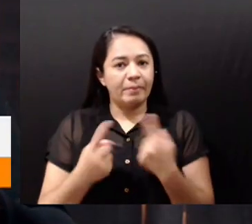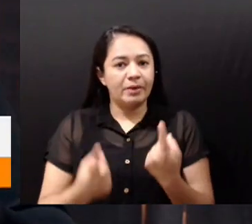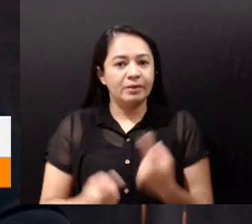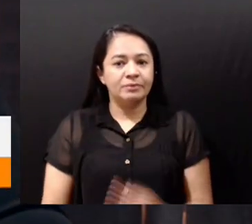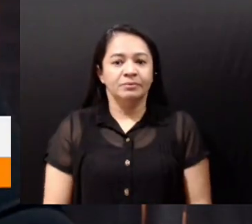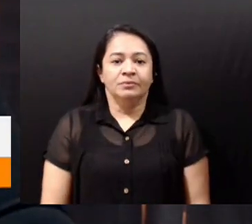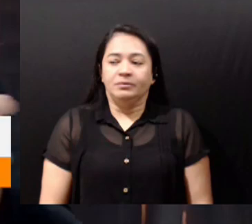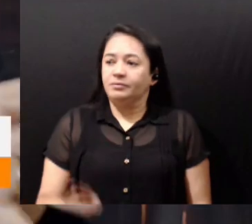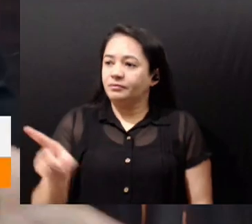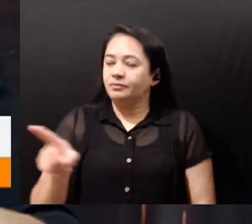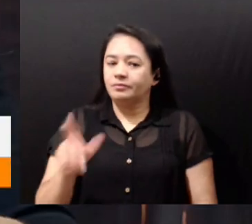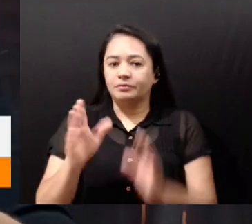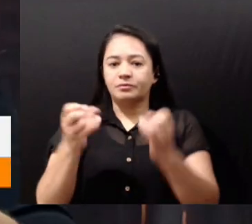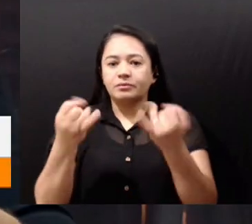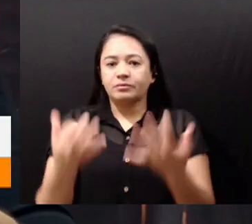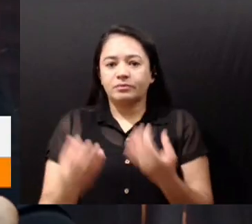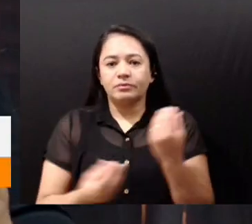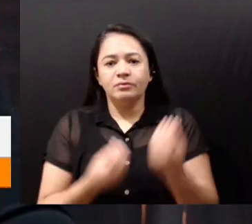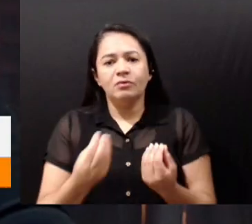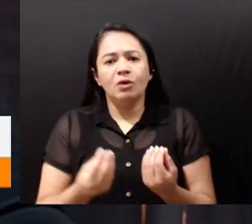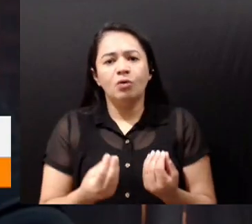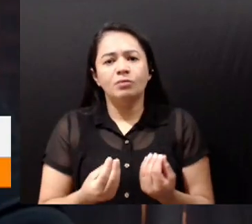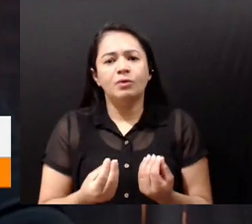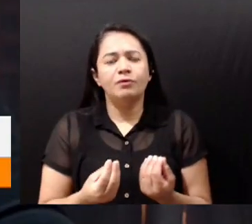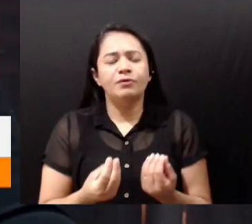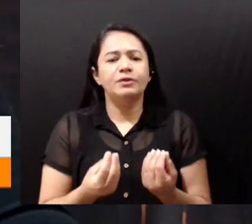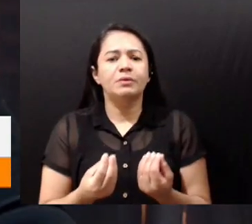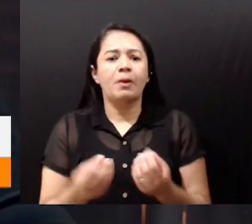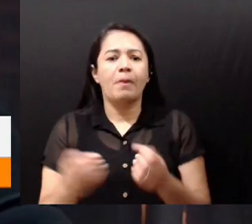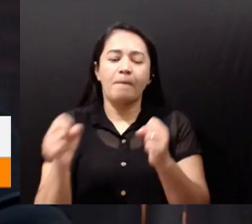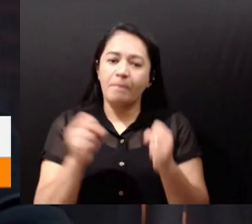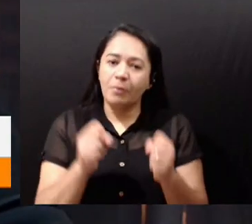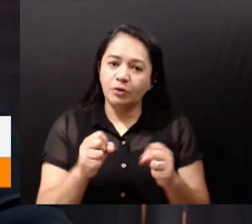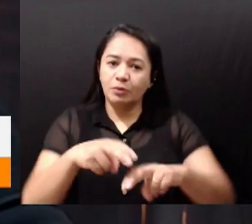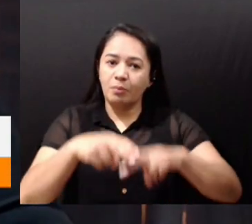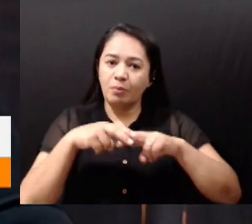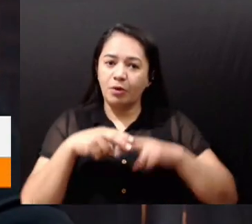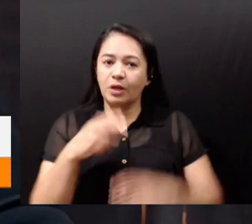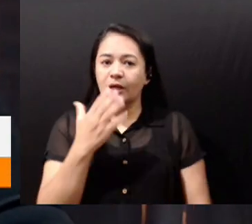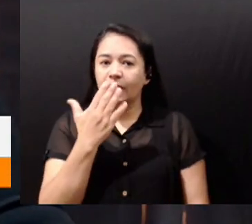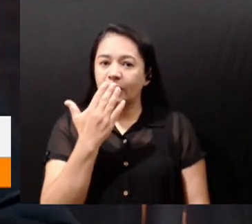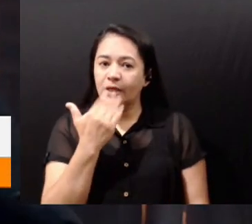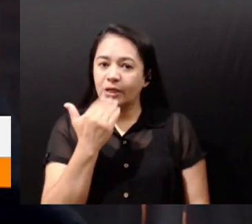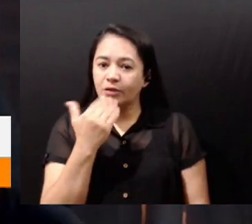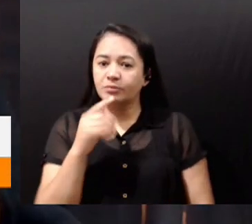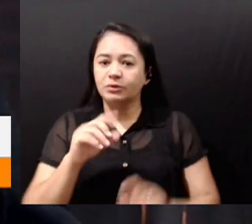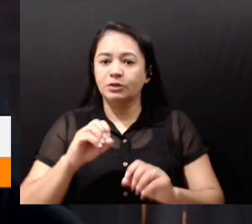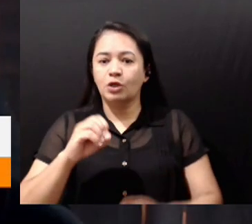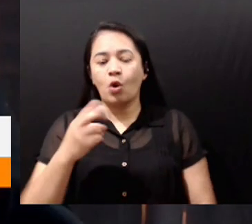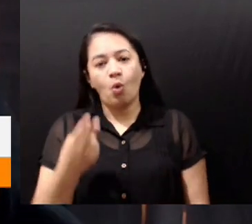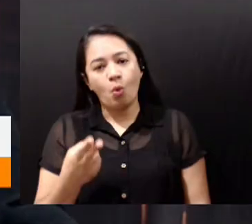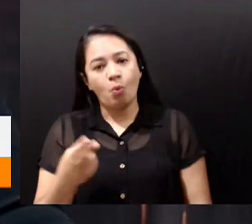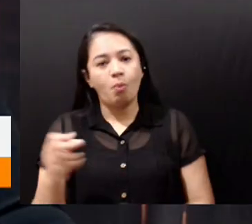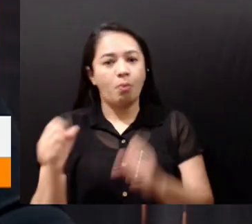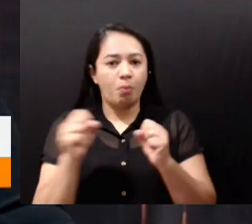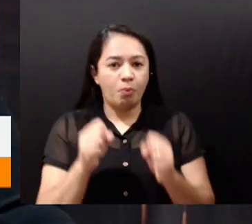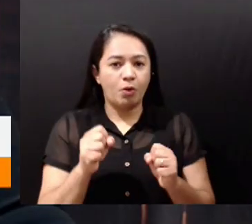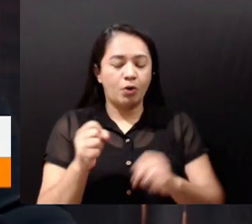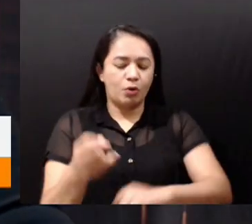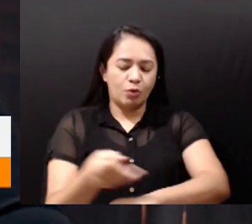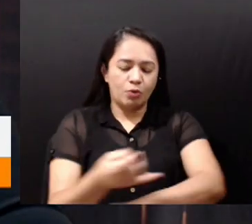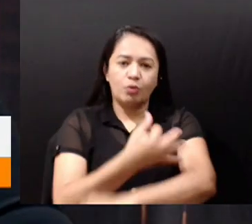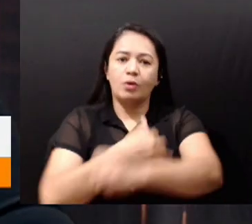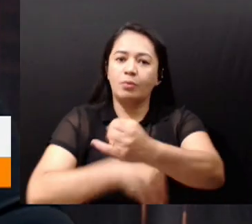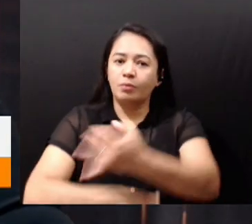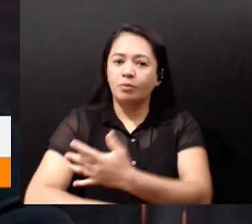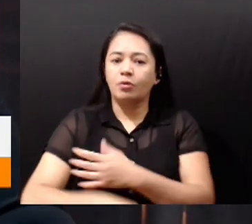vou explicar que pode ser por conta da alimentação ou pode ser algo ou emocional ou mais profundo?